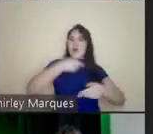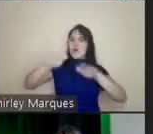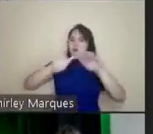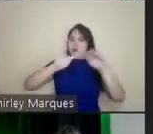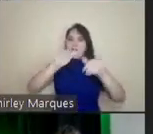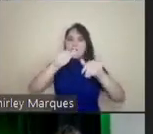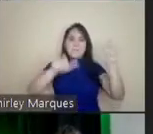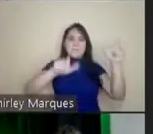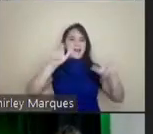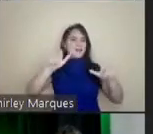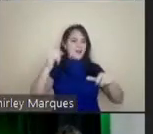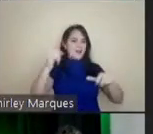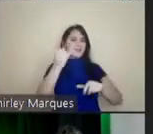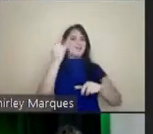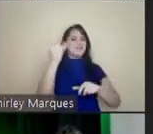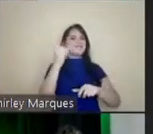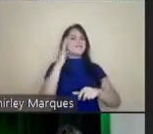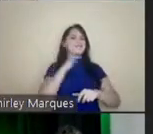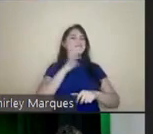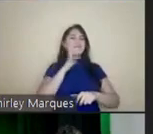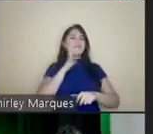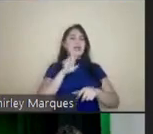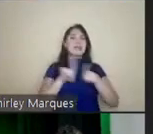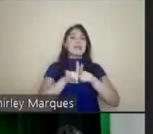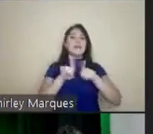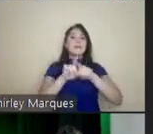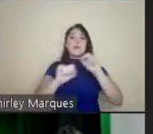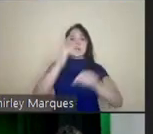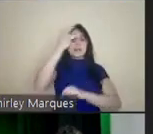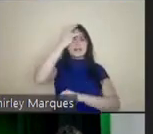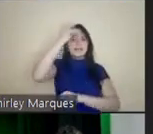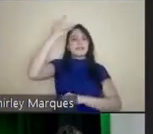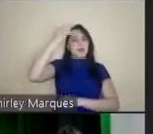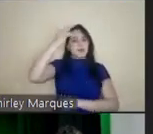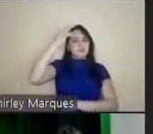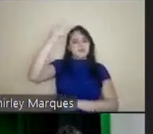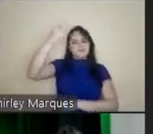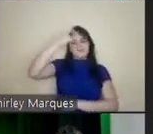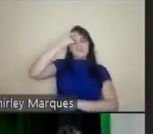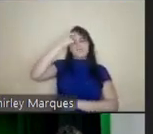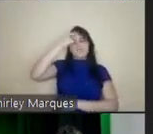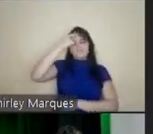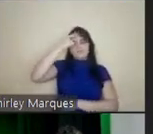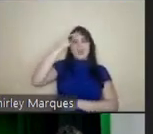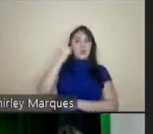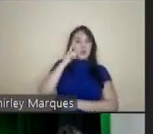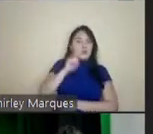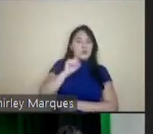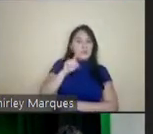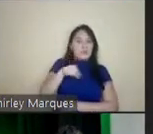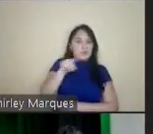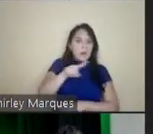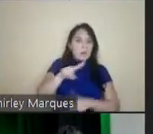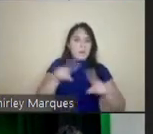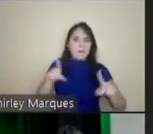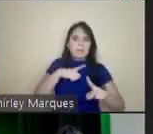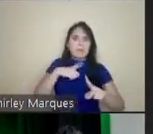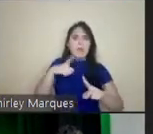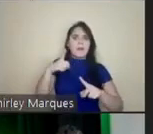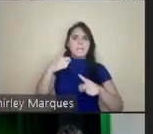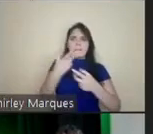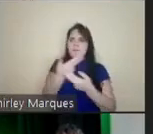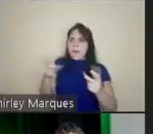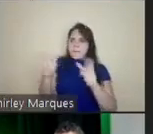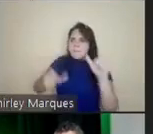bacana. E acho que essa coisa da sanidade mental, eu não sei vocês, mas, assim, é muita gente ficando muito doida, porque é um momento difícil